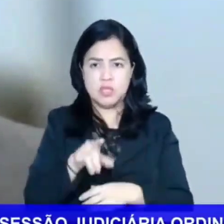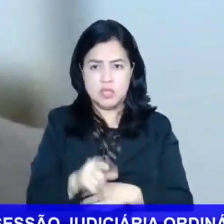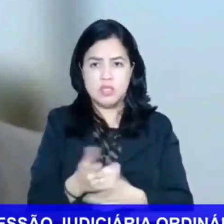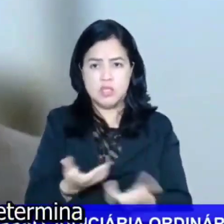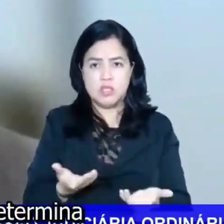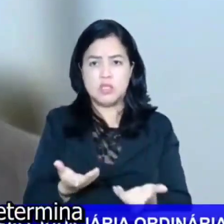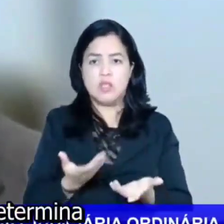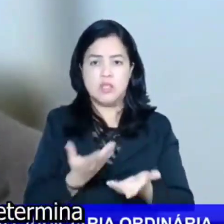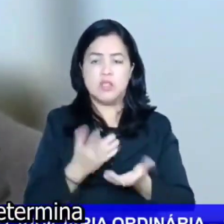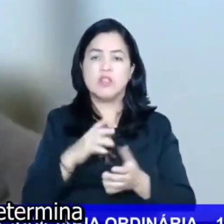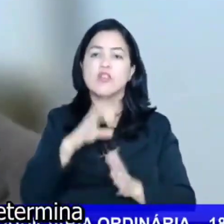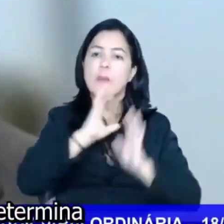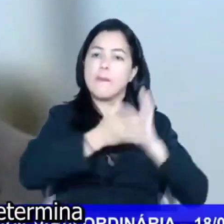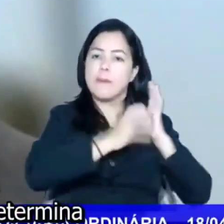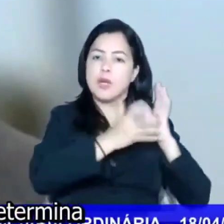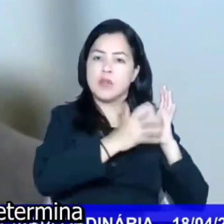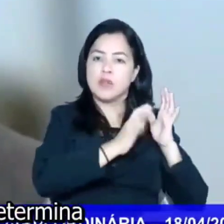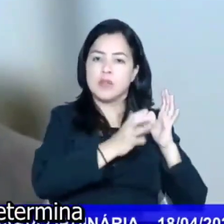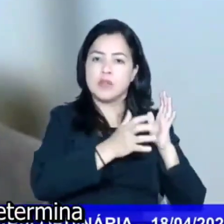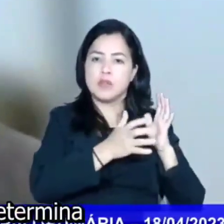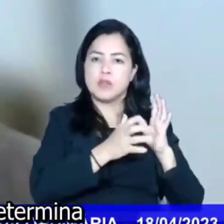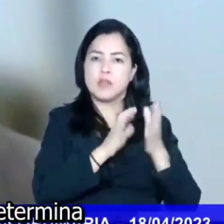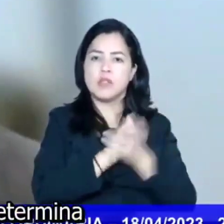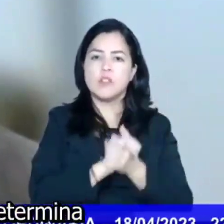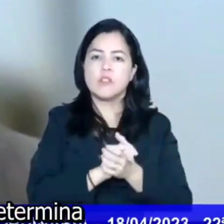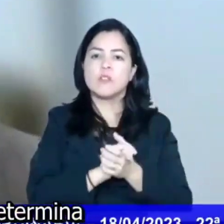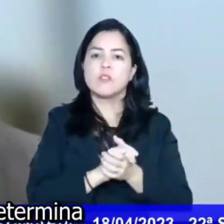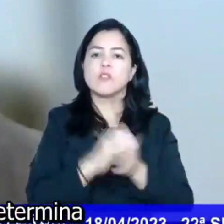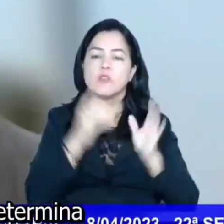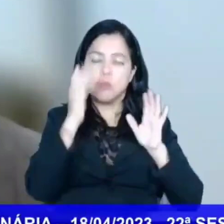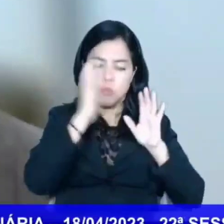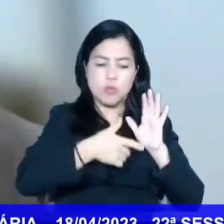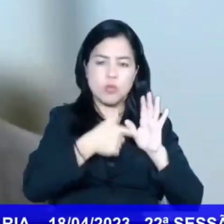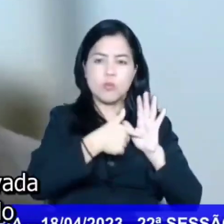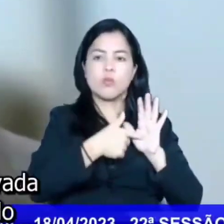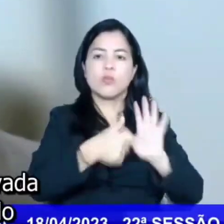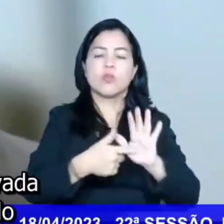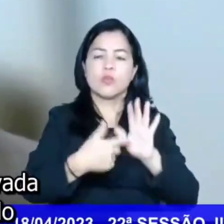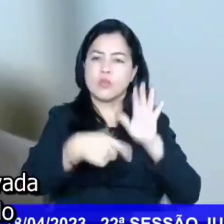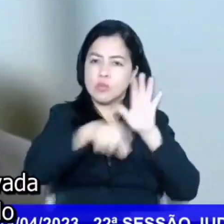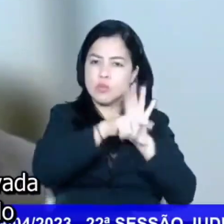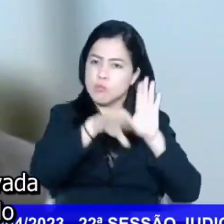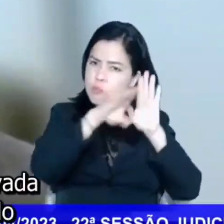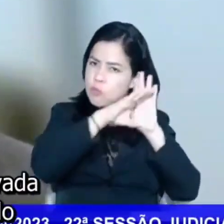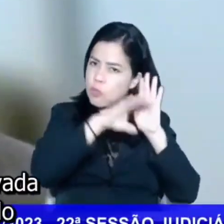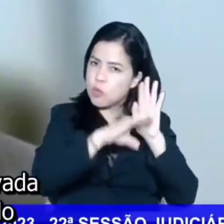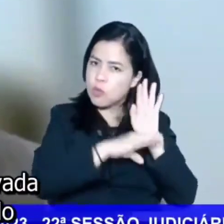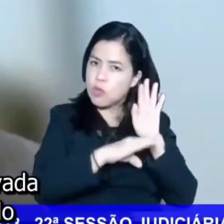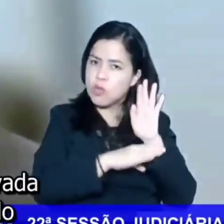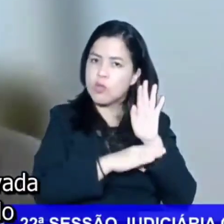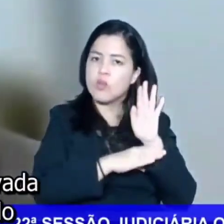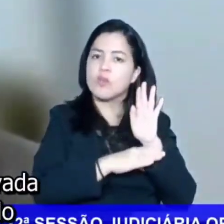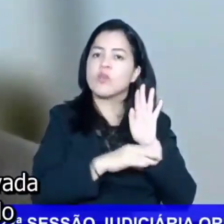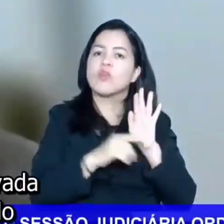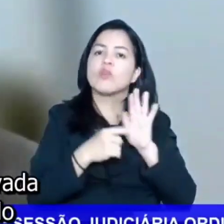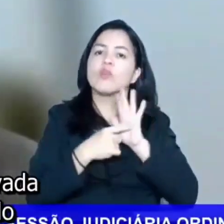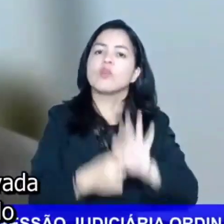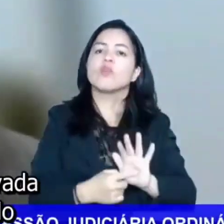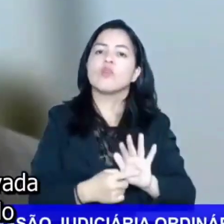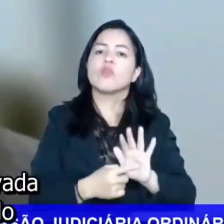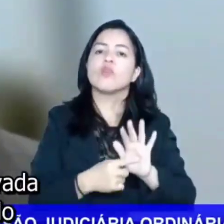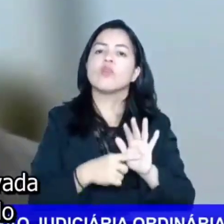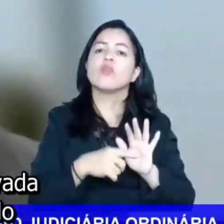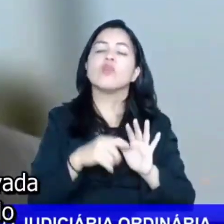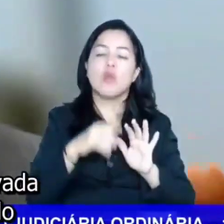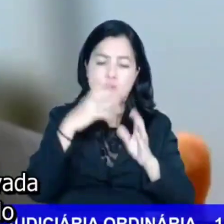também. O partido, ele editou uma resolução, como determina o regramento específico do TRE, editou uma